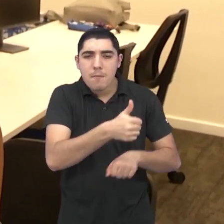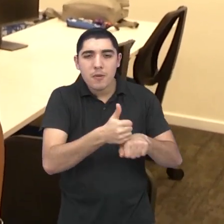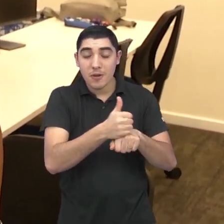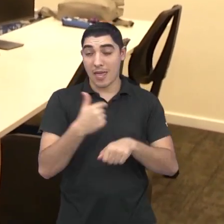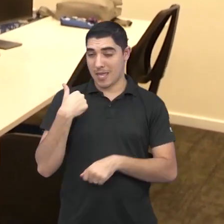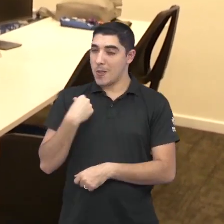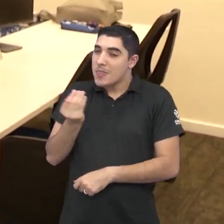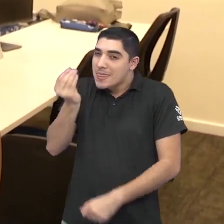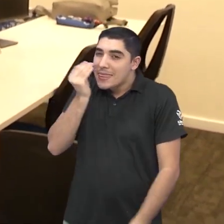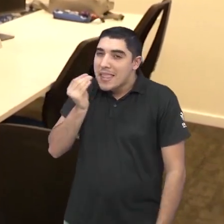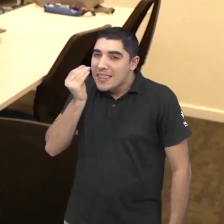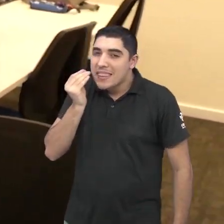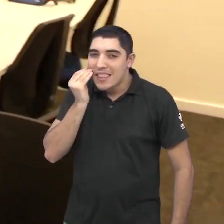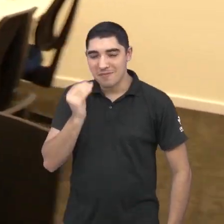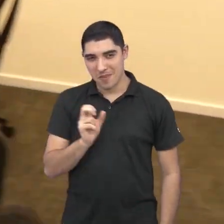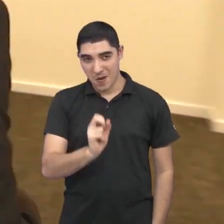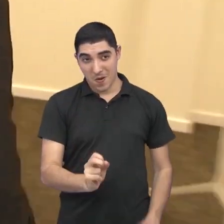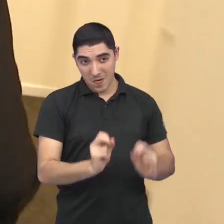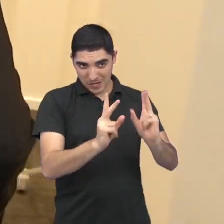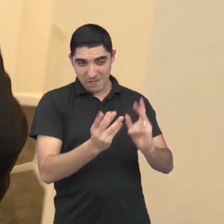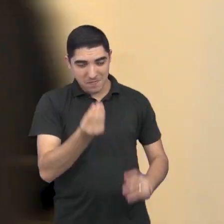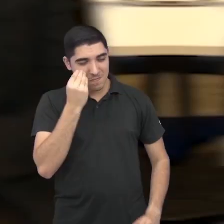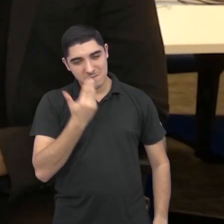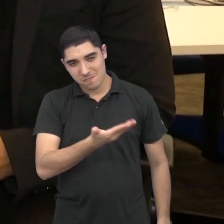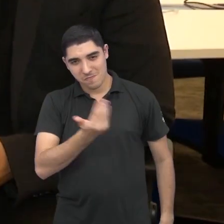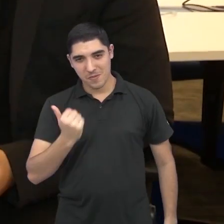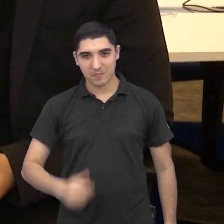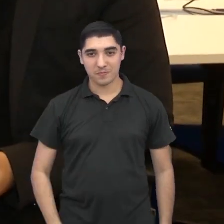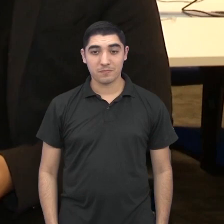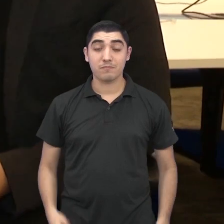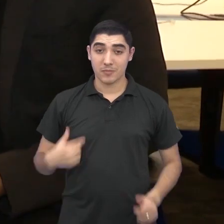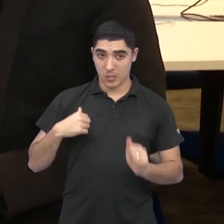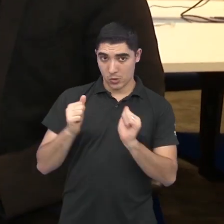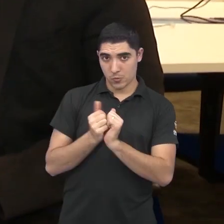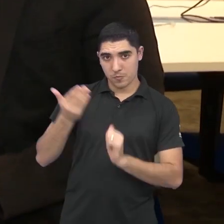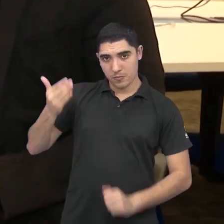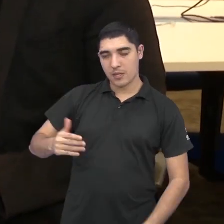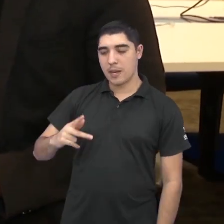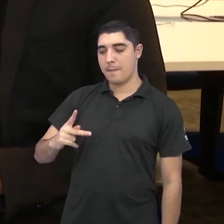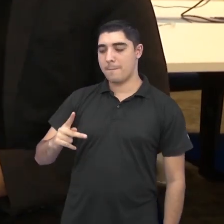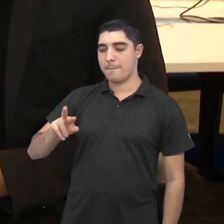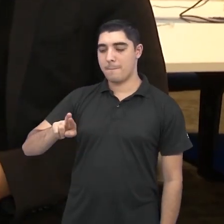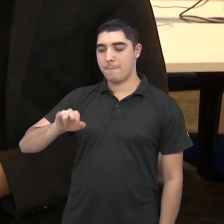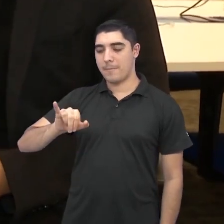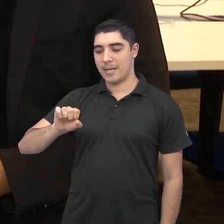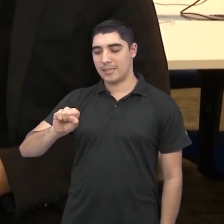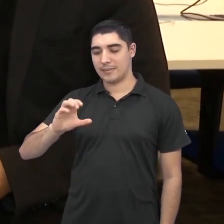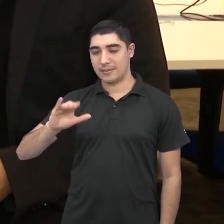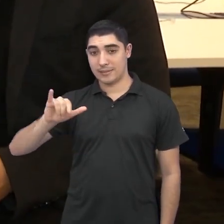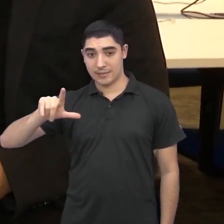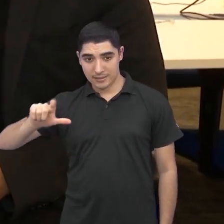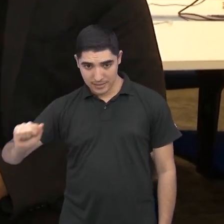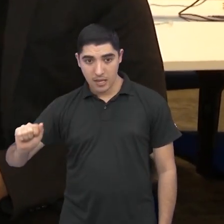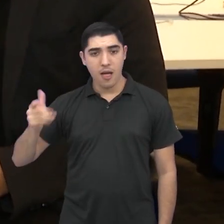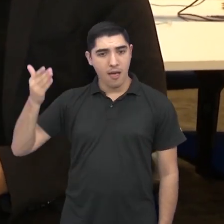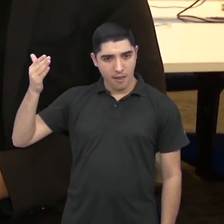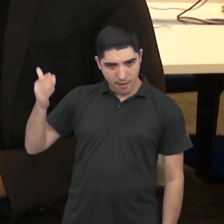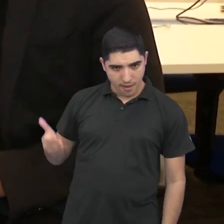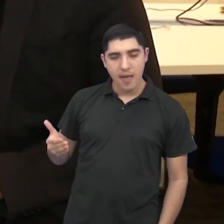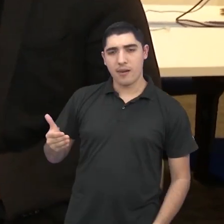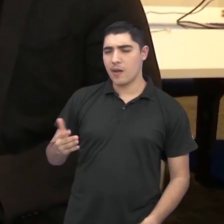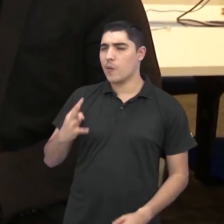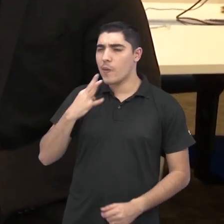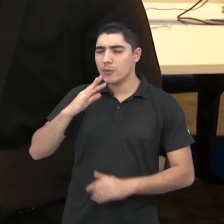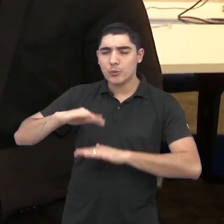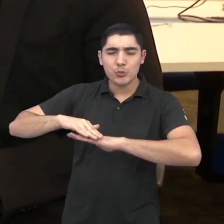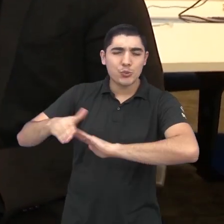ser. Então, vamos lá. Eu estou aqui com a Priscila Velar, que é UX Designer, sabe tudo da